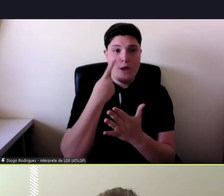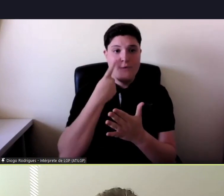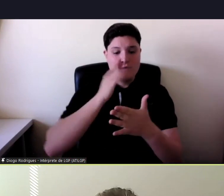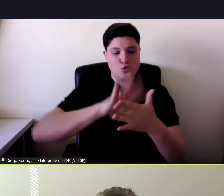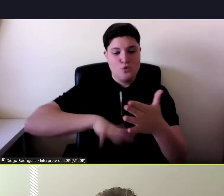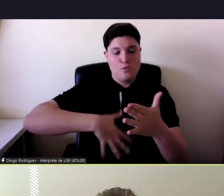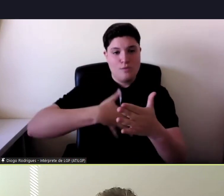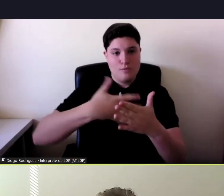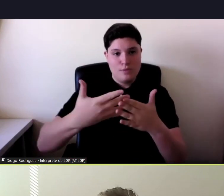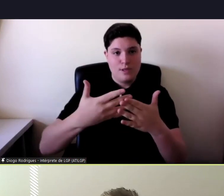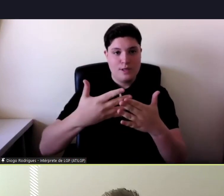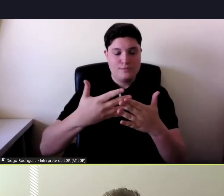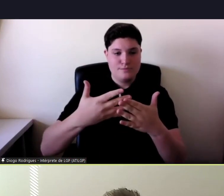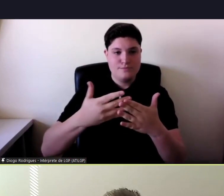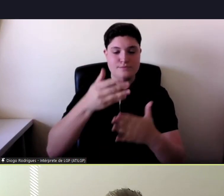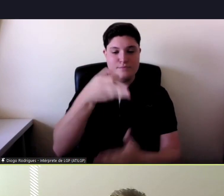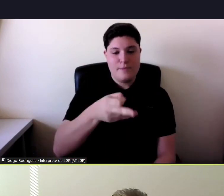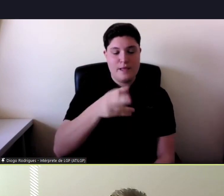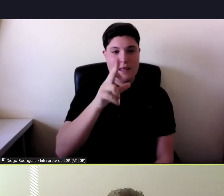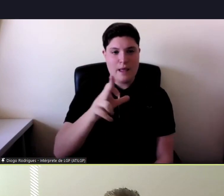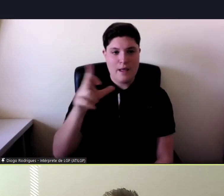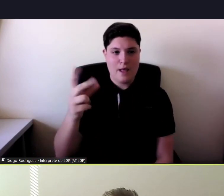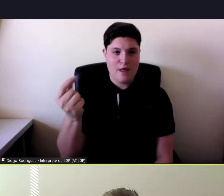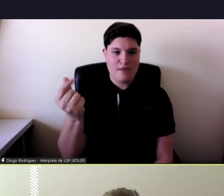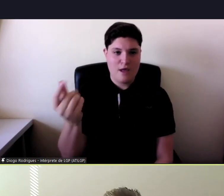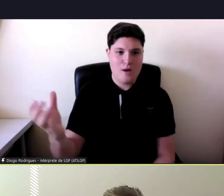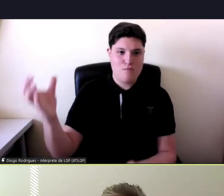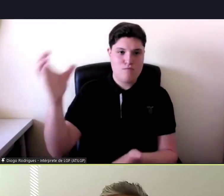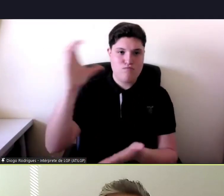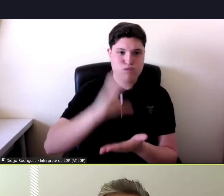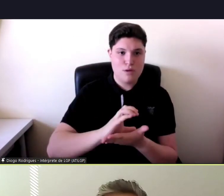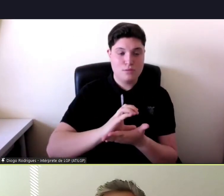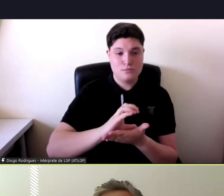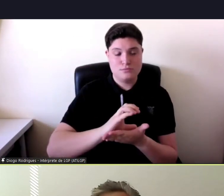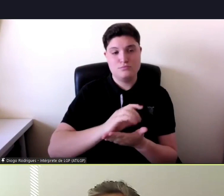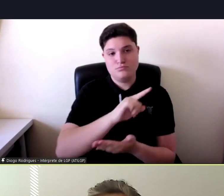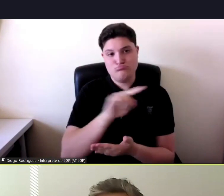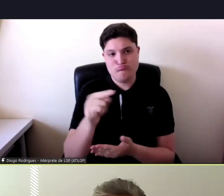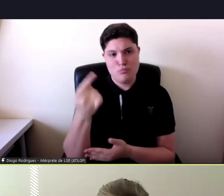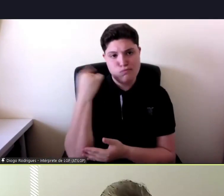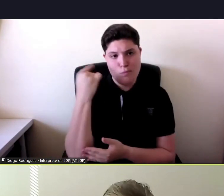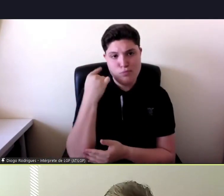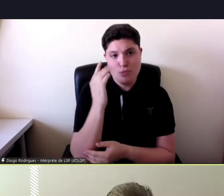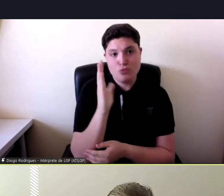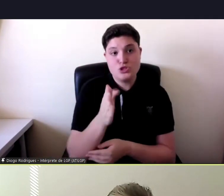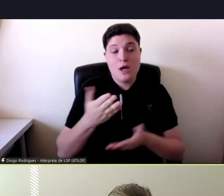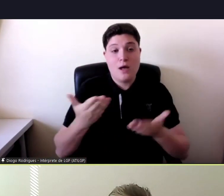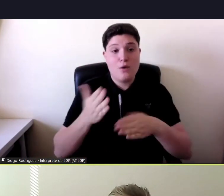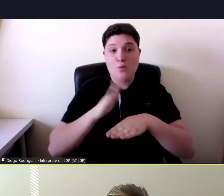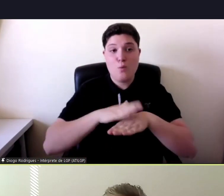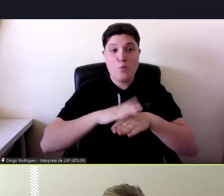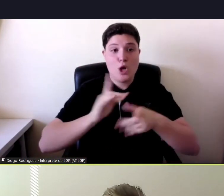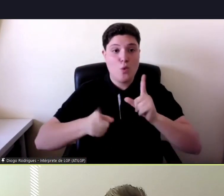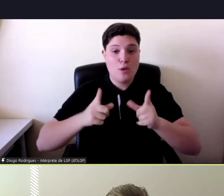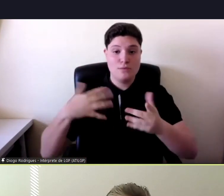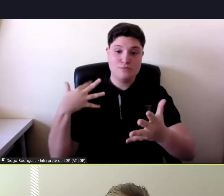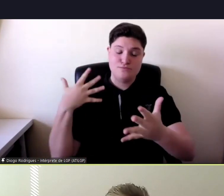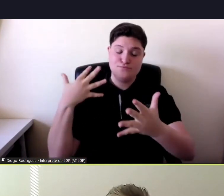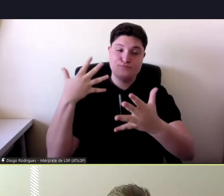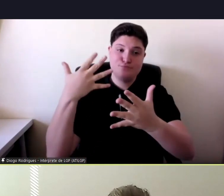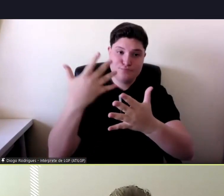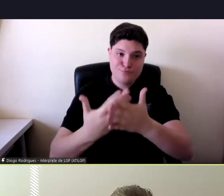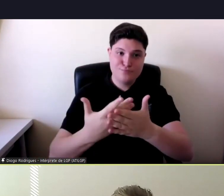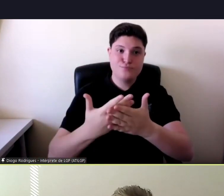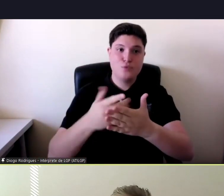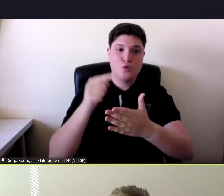Recuperação e Resiliência, o PRR, toda a gente já ouviu falar, que é consequência, obviamente, daquilo que foi a pandemia,